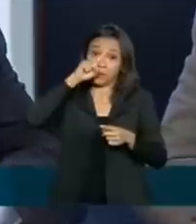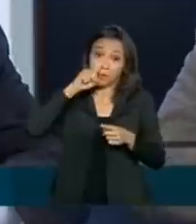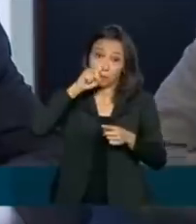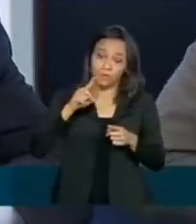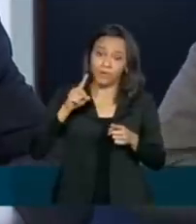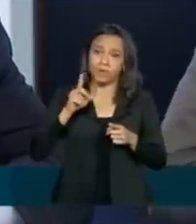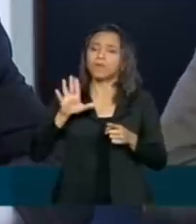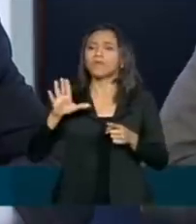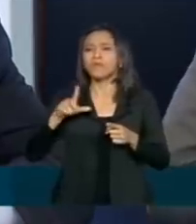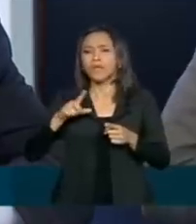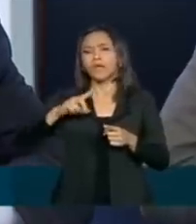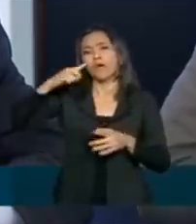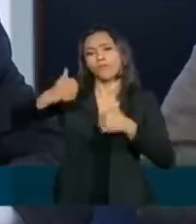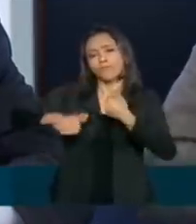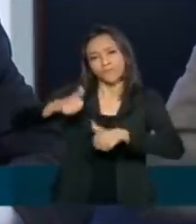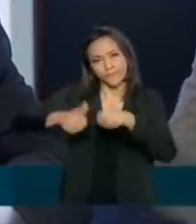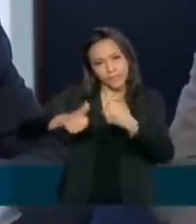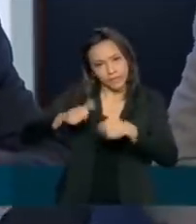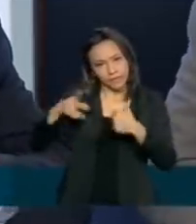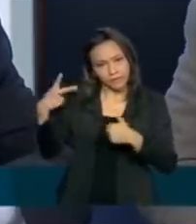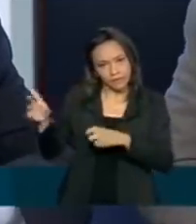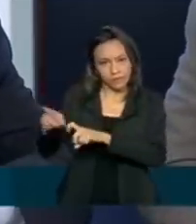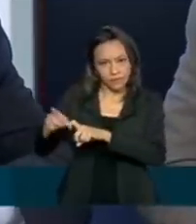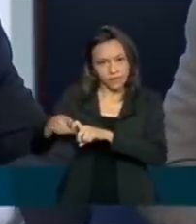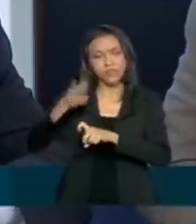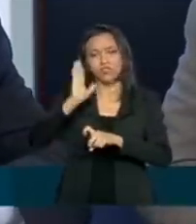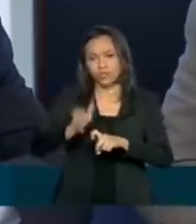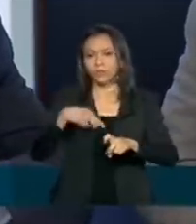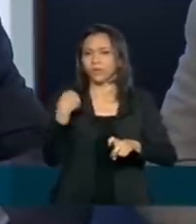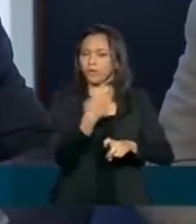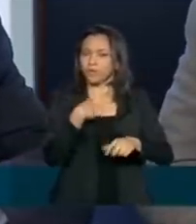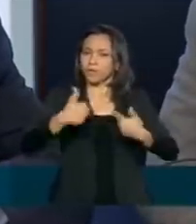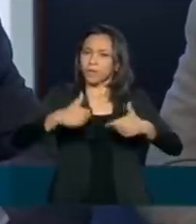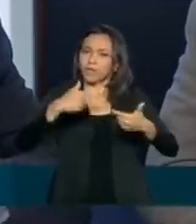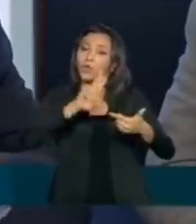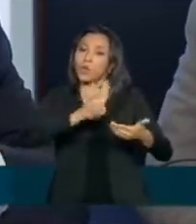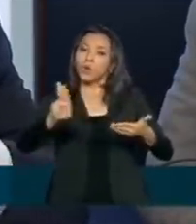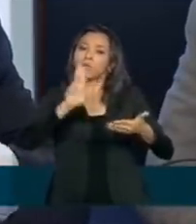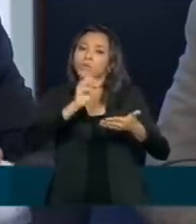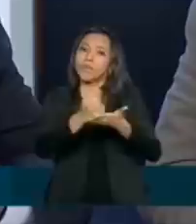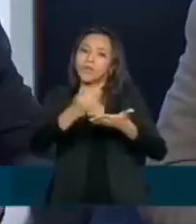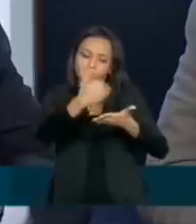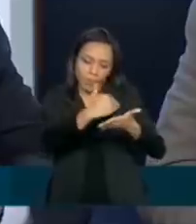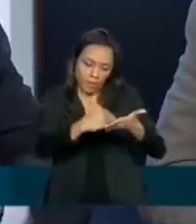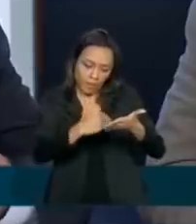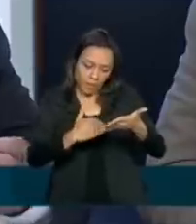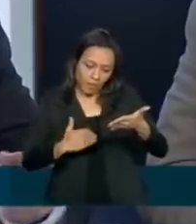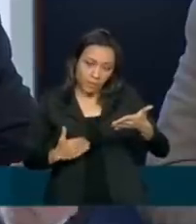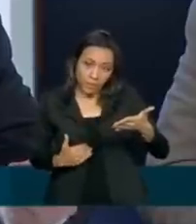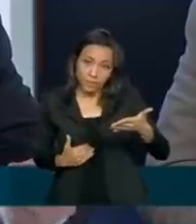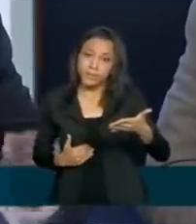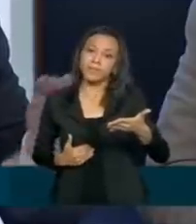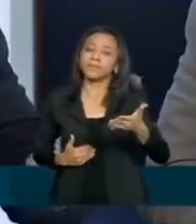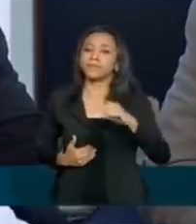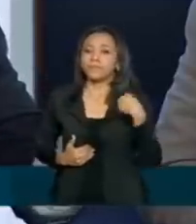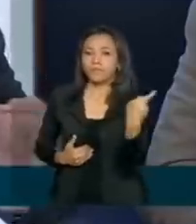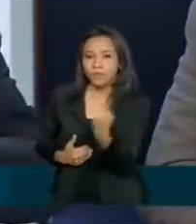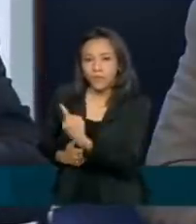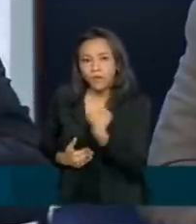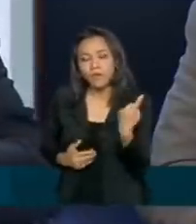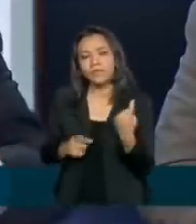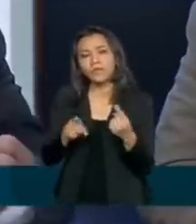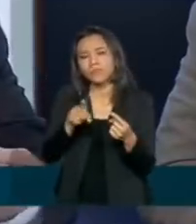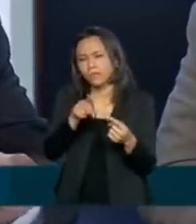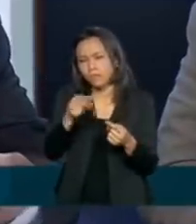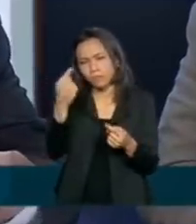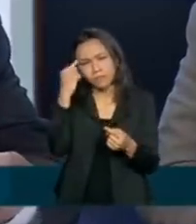foi o trabalho de orientação que nós fizemos já de medicamentos. Estamos alinhando insumos e equipamentos, é só pensar no que eu acabei